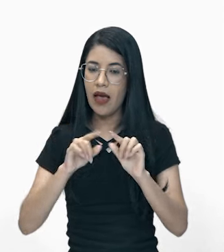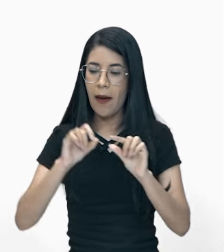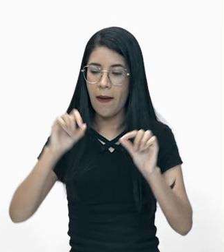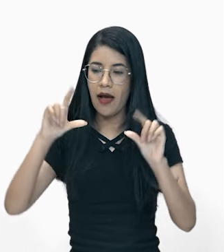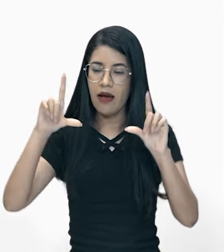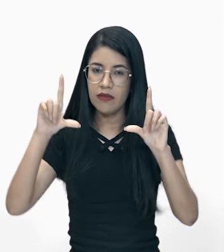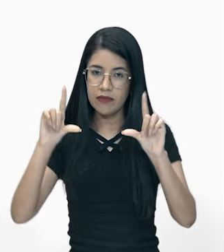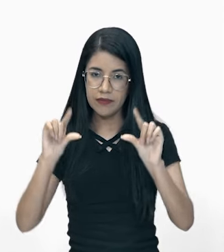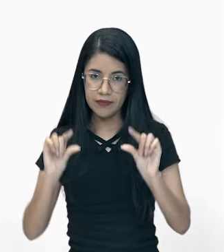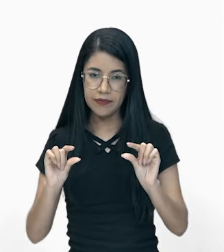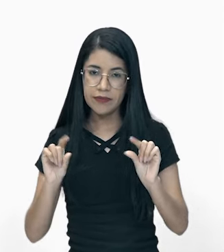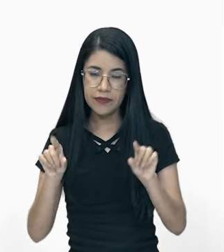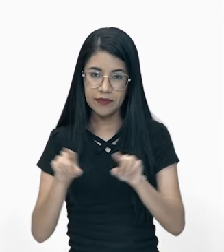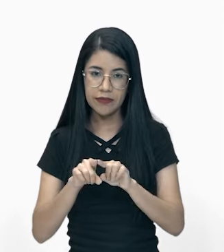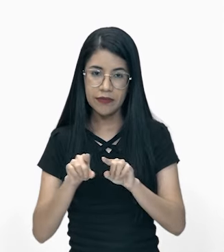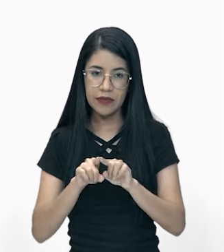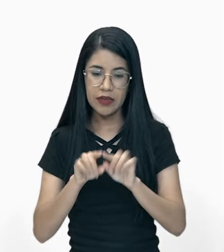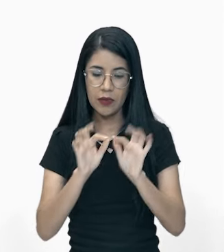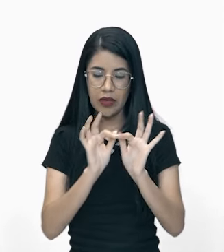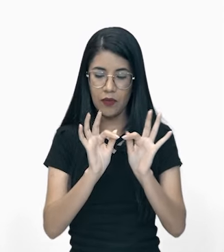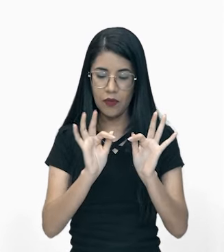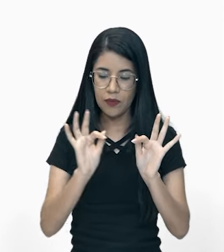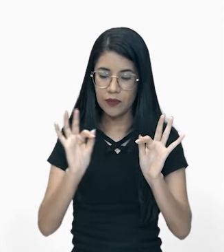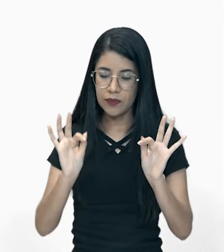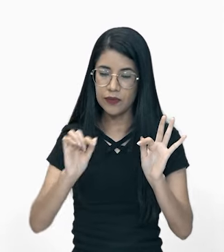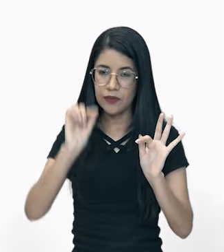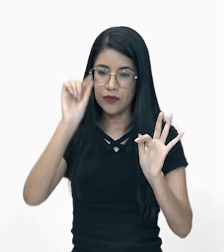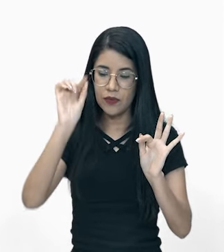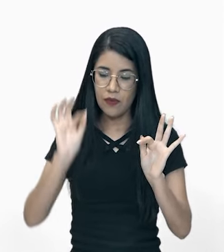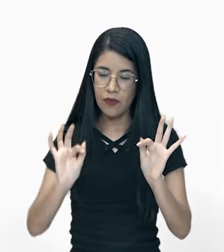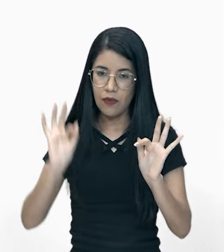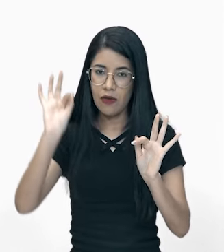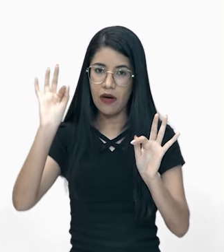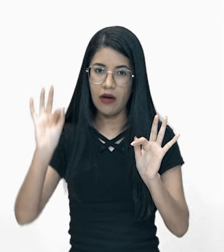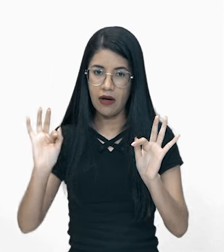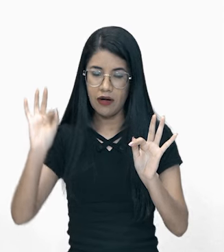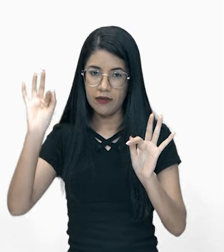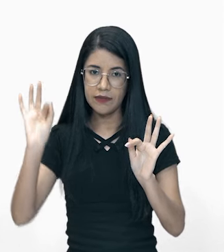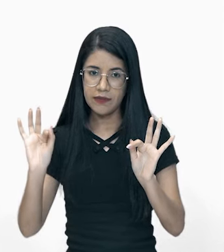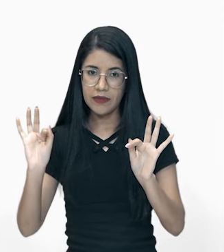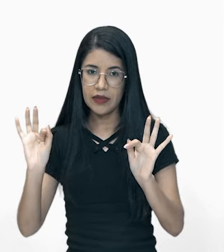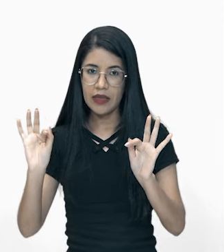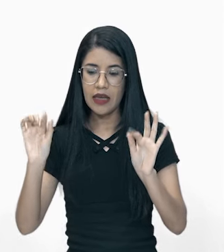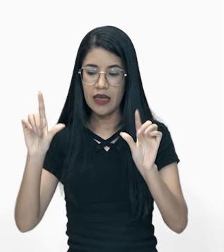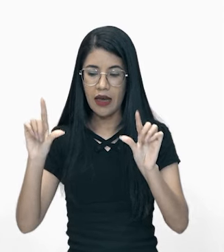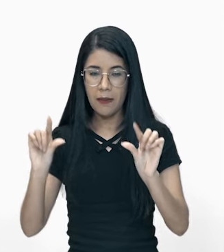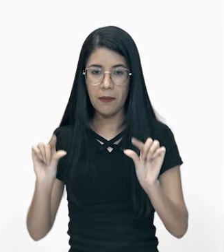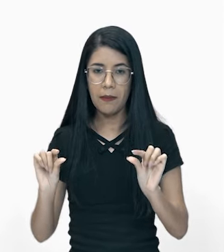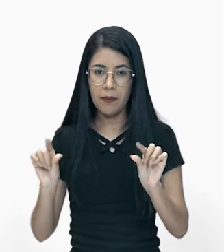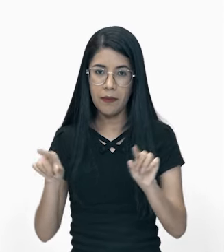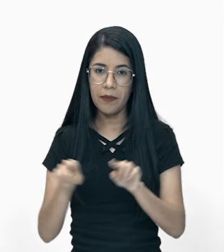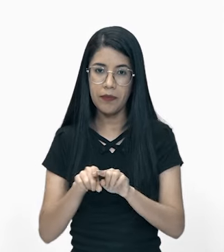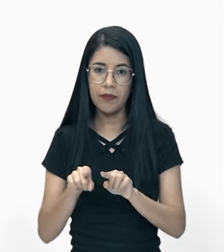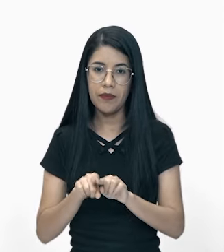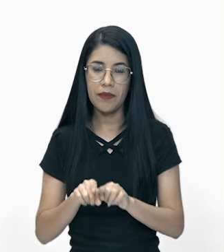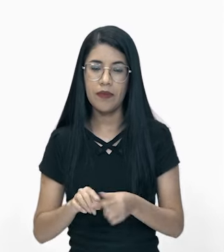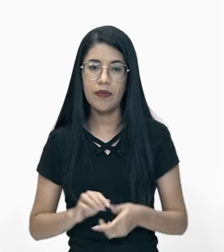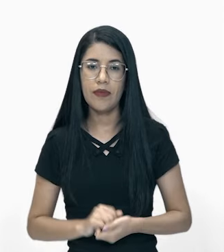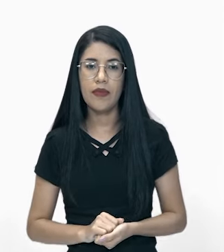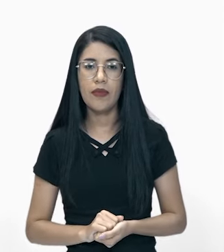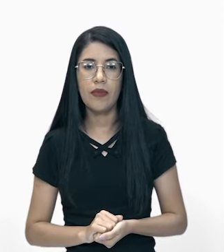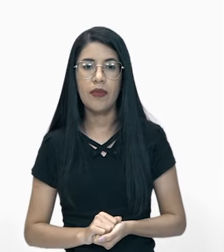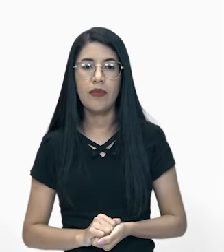ou seja, eu tenho comprimento de onda grande e a frequência baixa. Você tem aqui, ó,